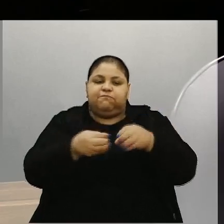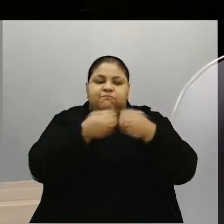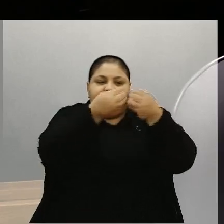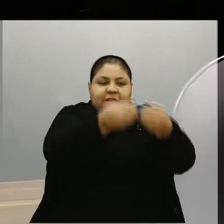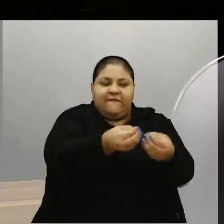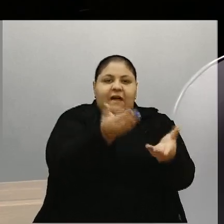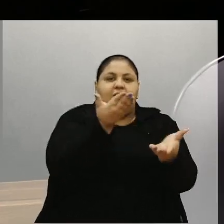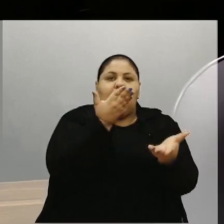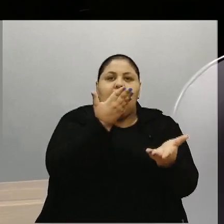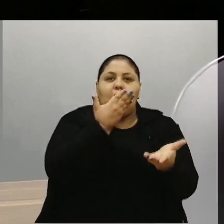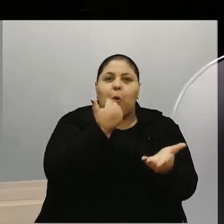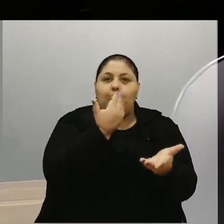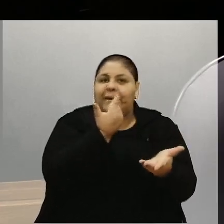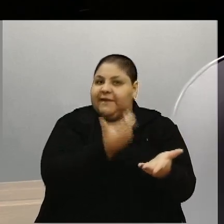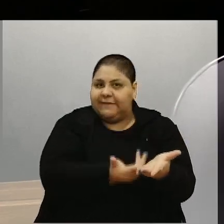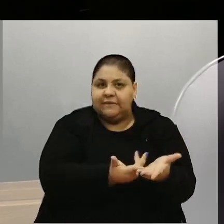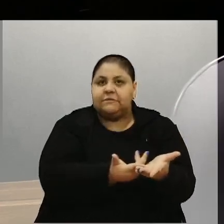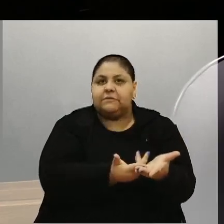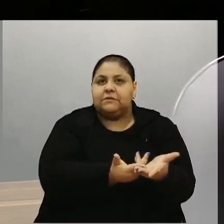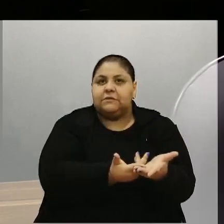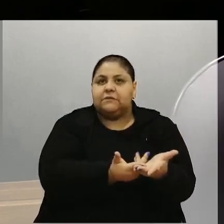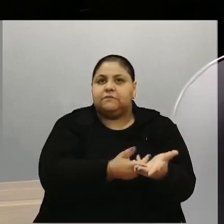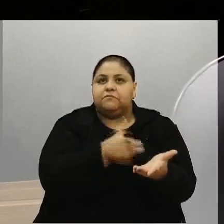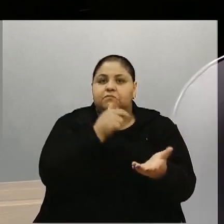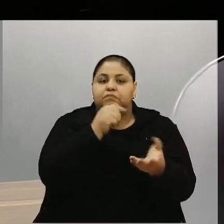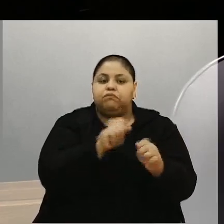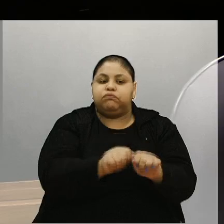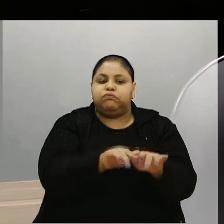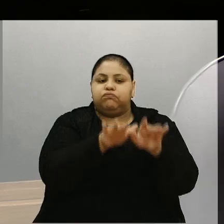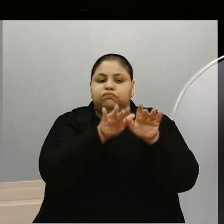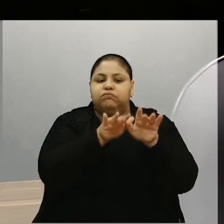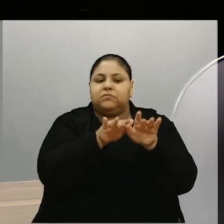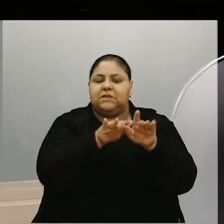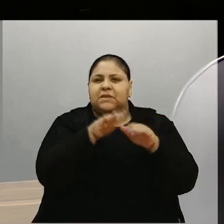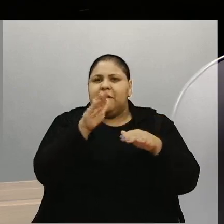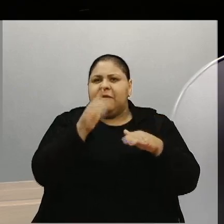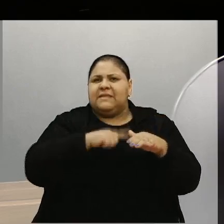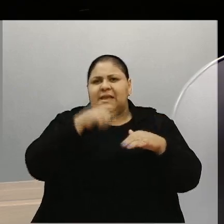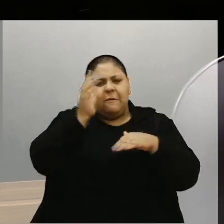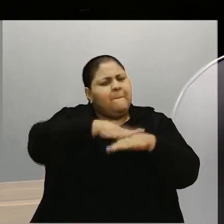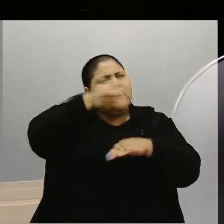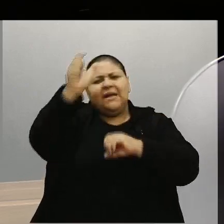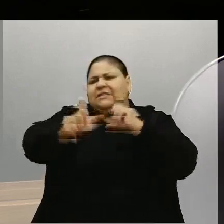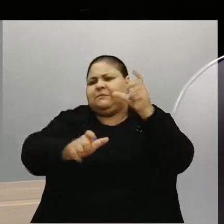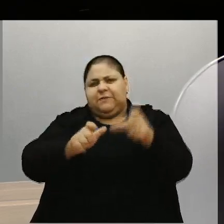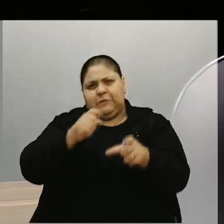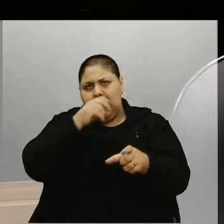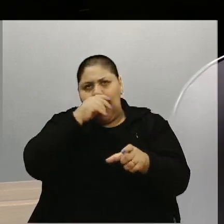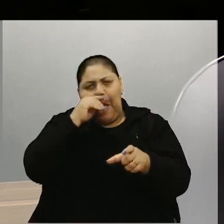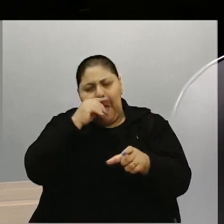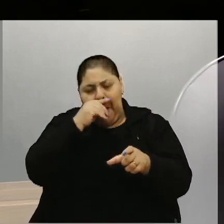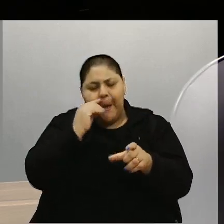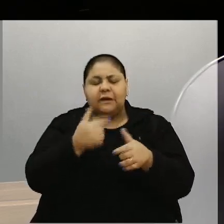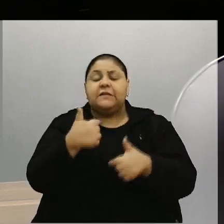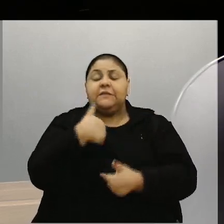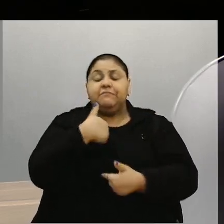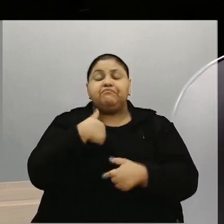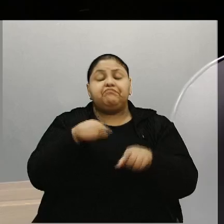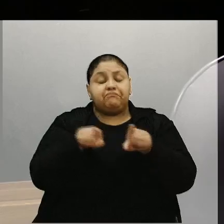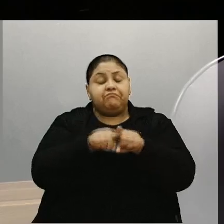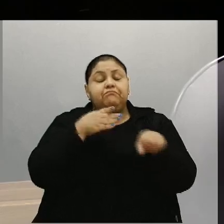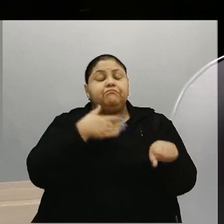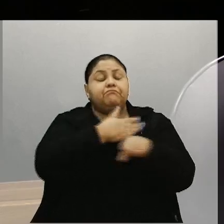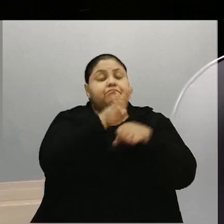locais ilhados, enfim. Mas que tem muito mais gente além desses. Eu, particularmente, participo